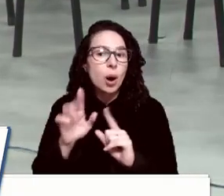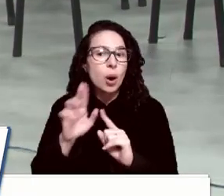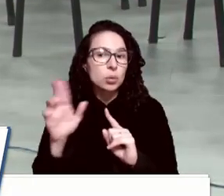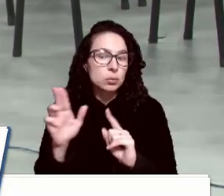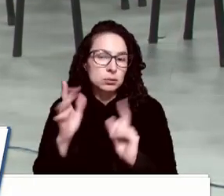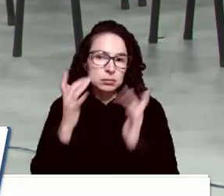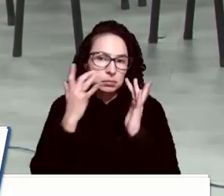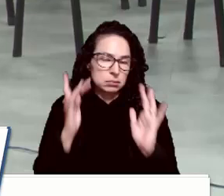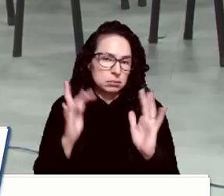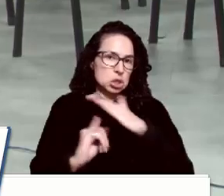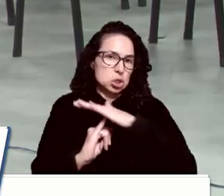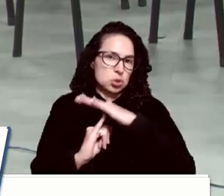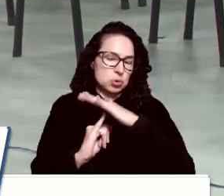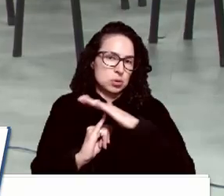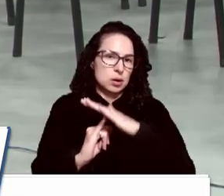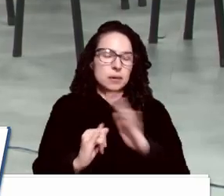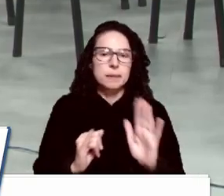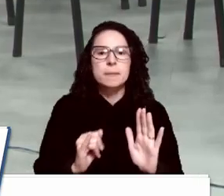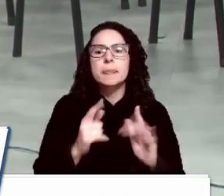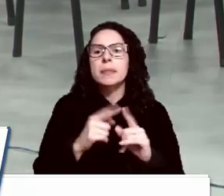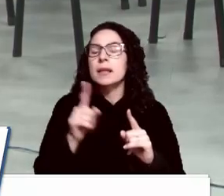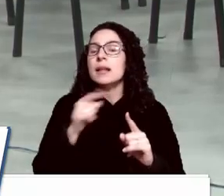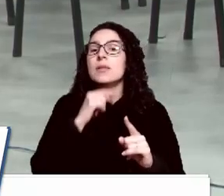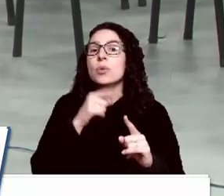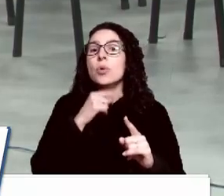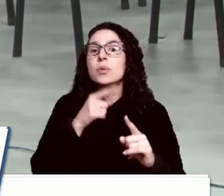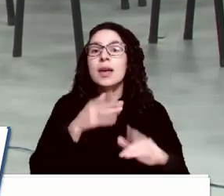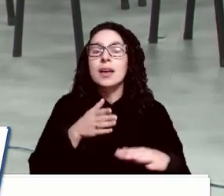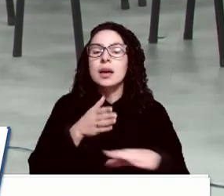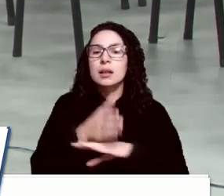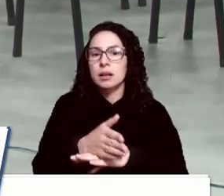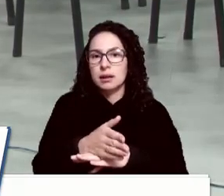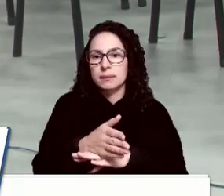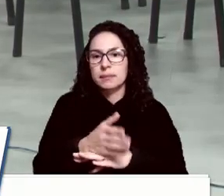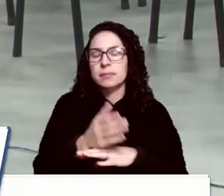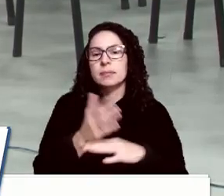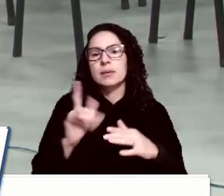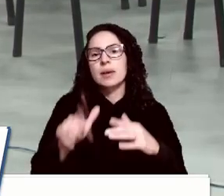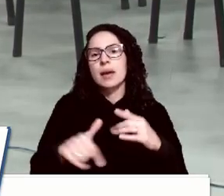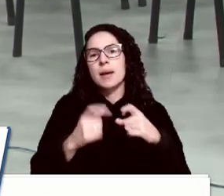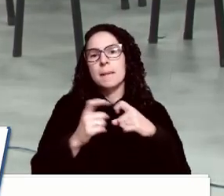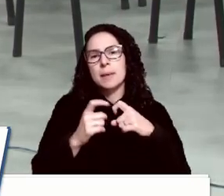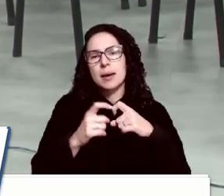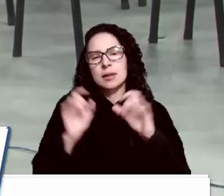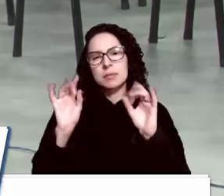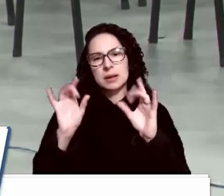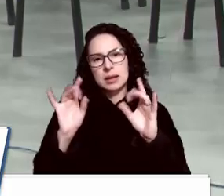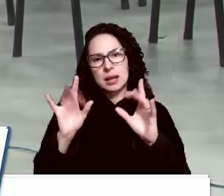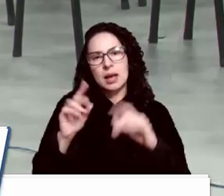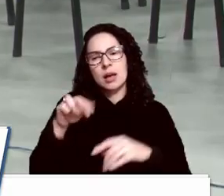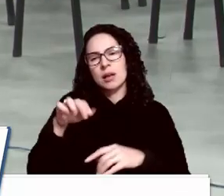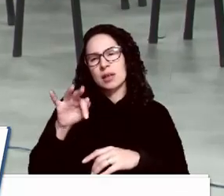quais instituições são essas, mas eles não conseguem entrar. Então, são médicos especialistas,